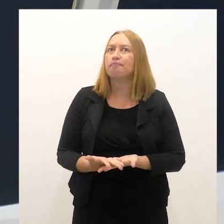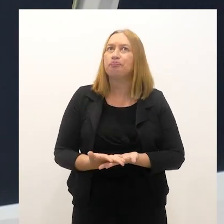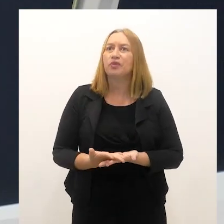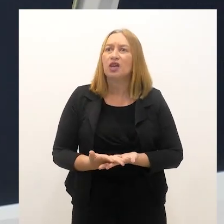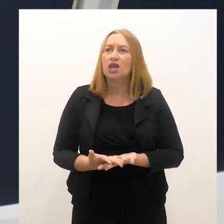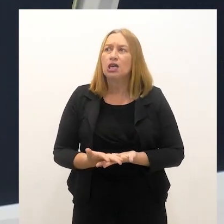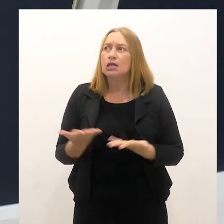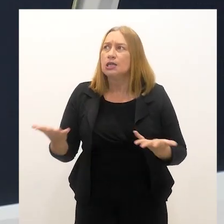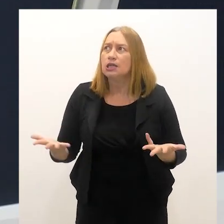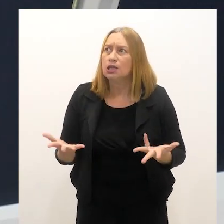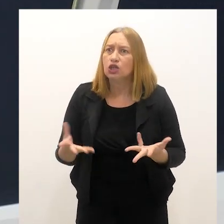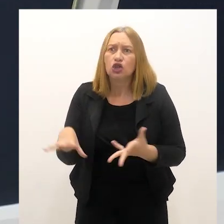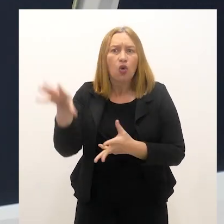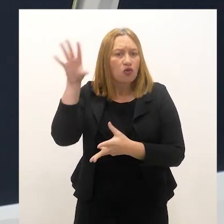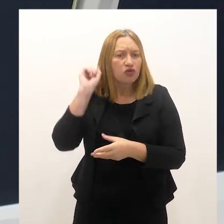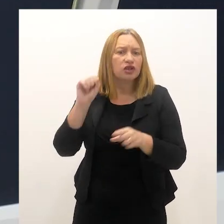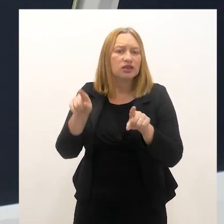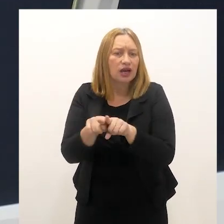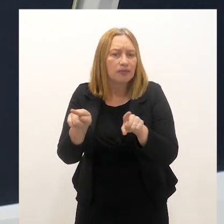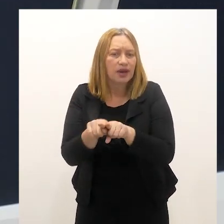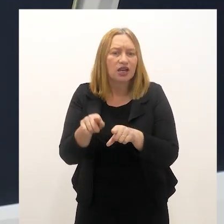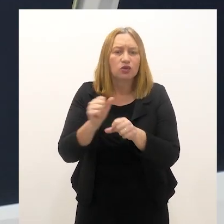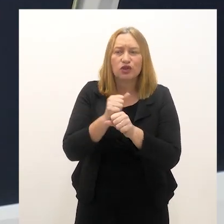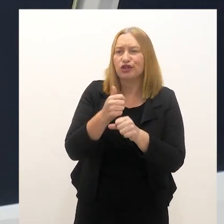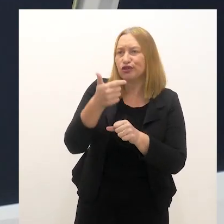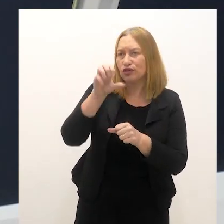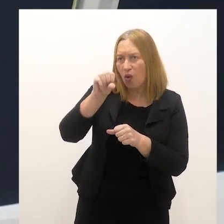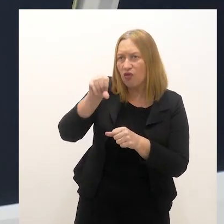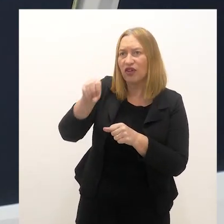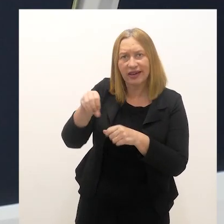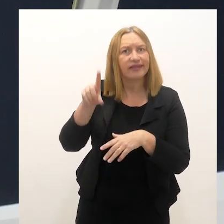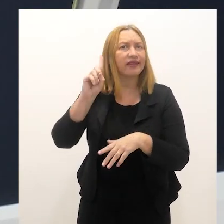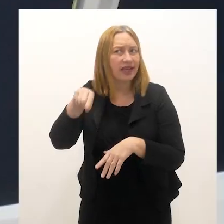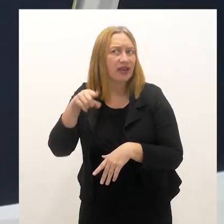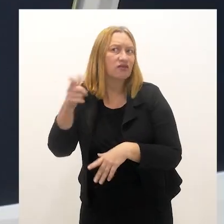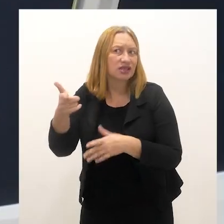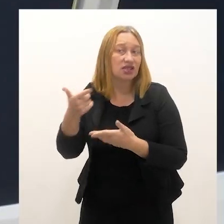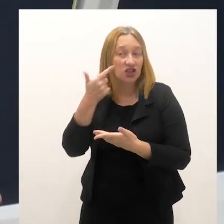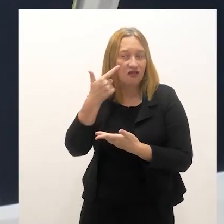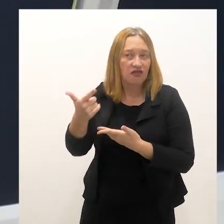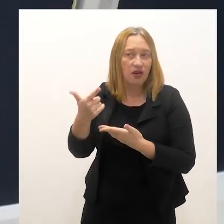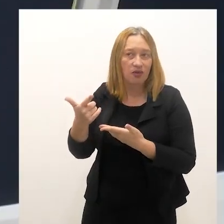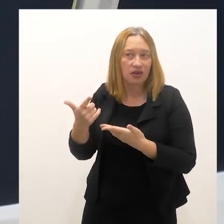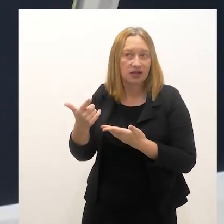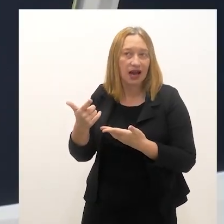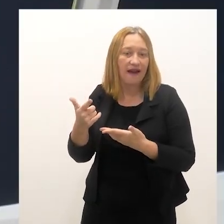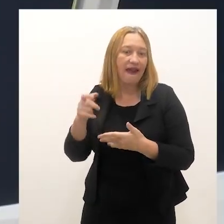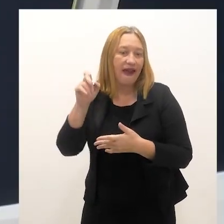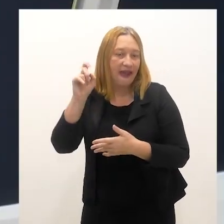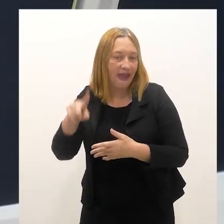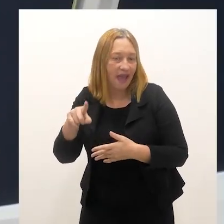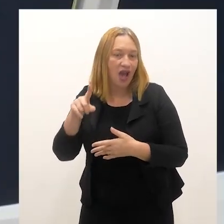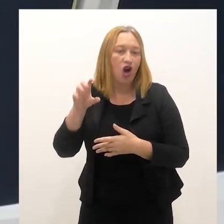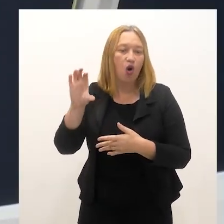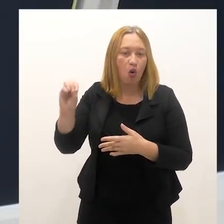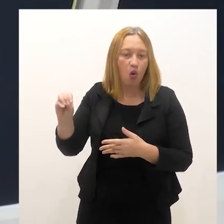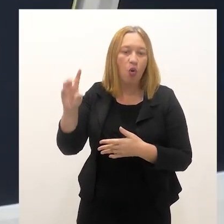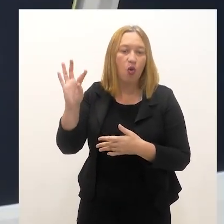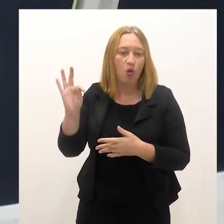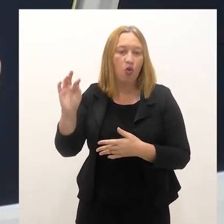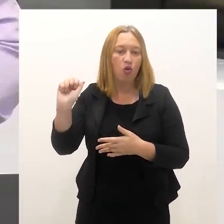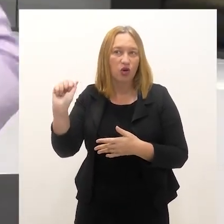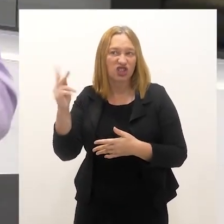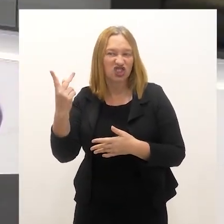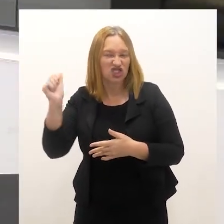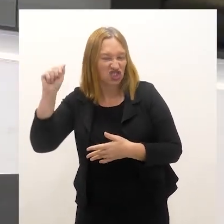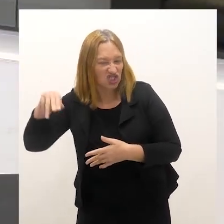muito. E o que se ouvia nos anos 90, né? Que aí você já pega uma coisa mais, um El Chan.